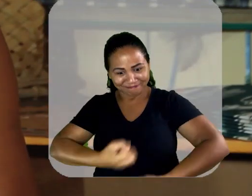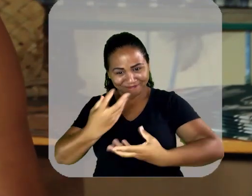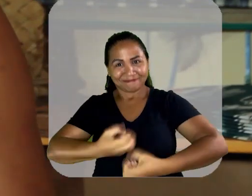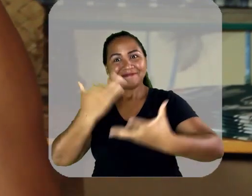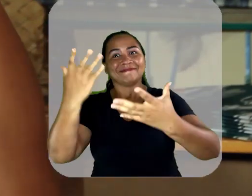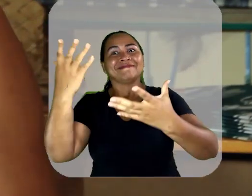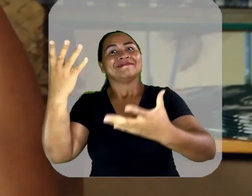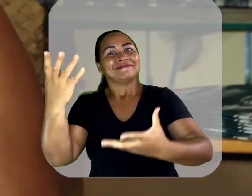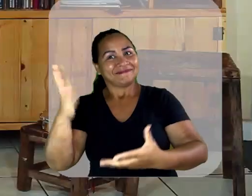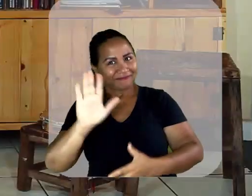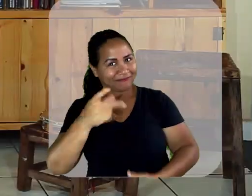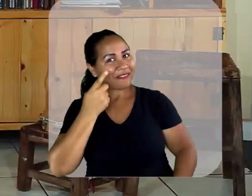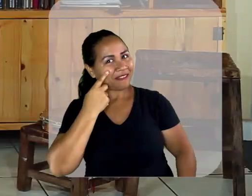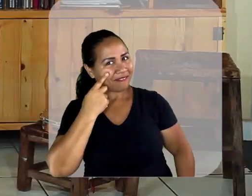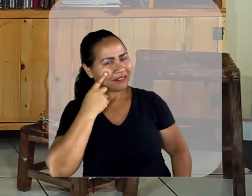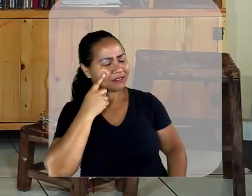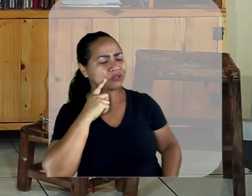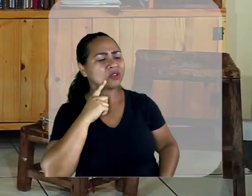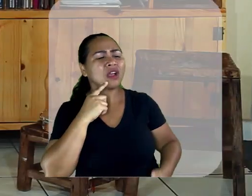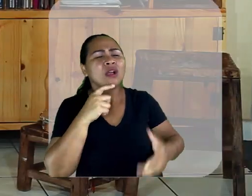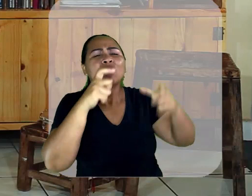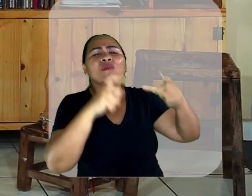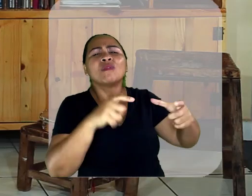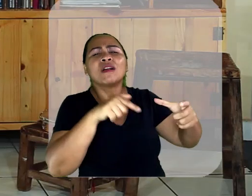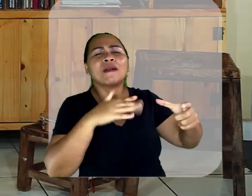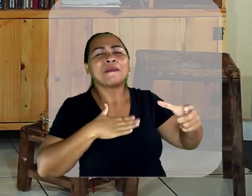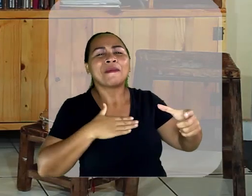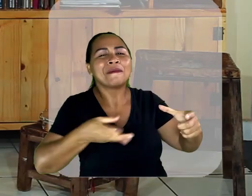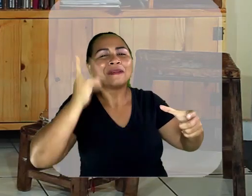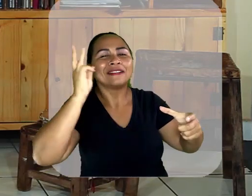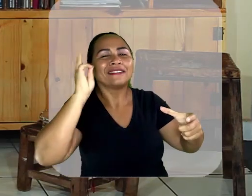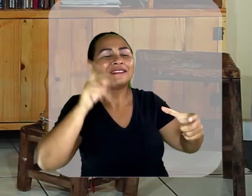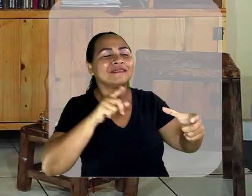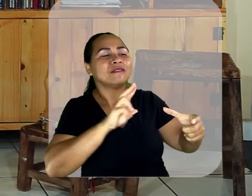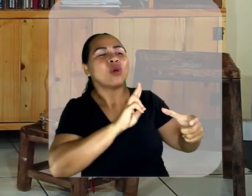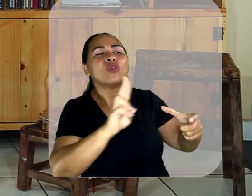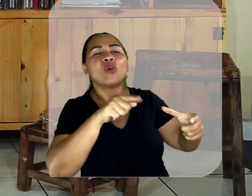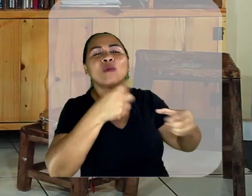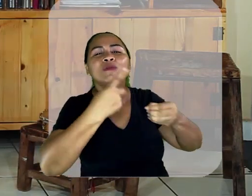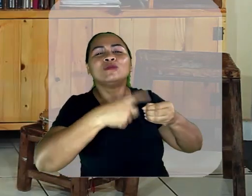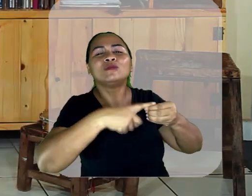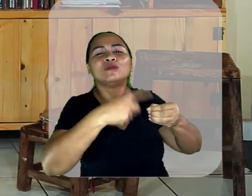Em algum lugar do meu Maranhão, existe um povoado chamado Arame.